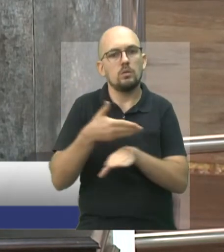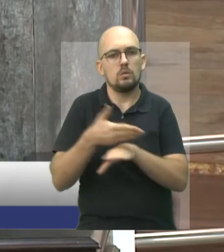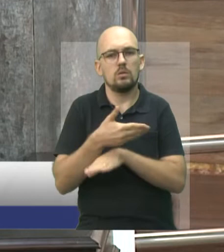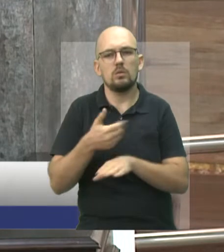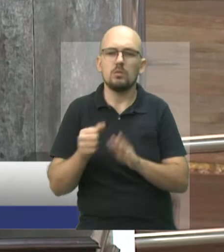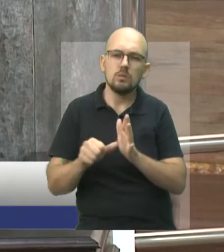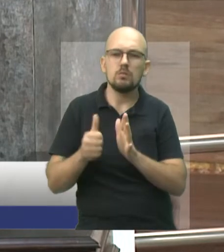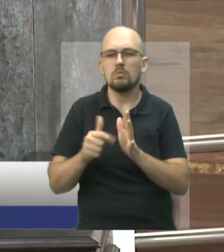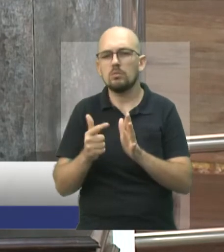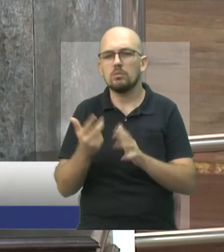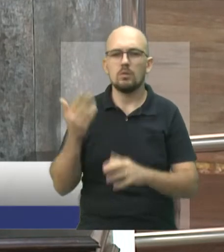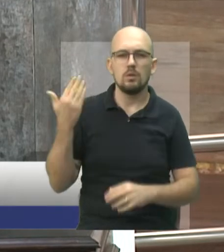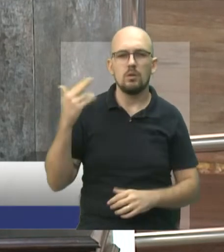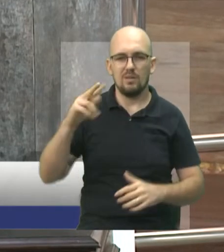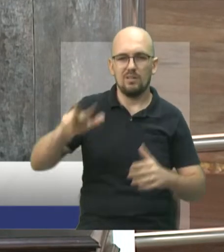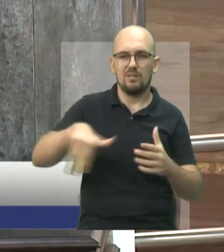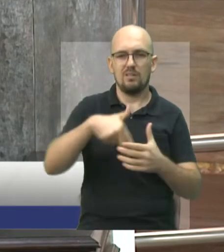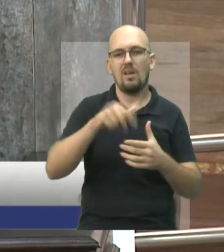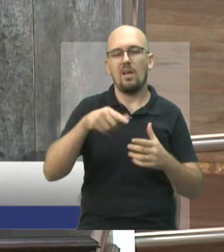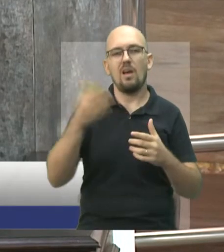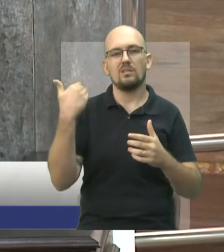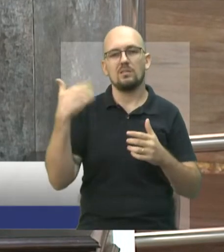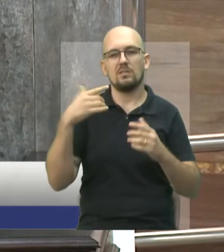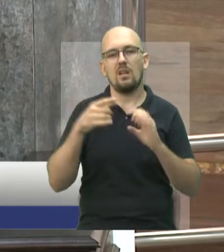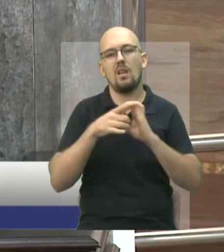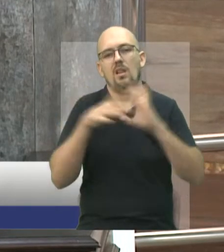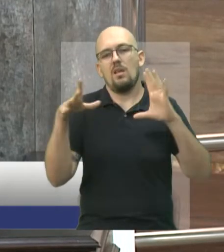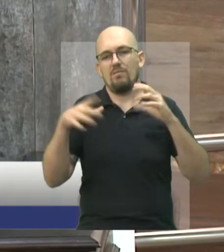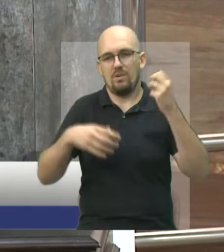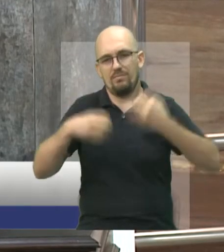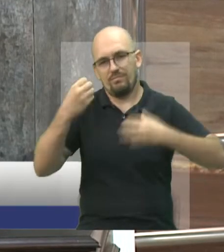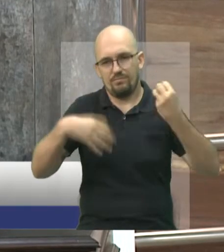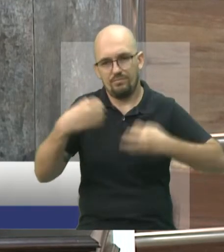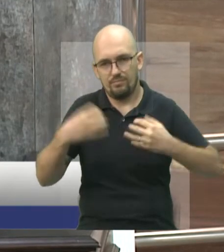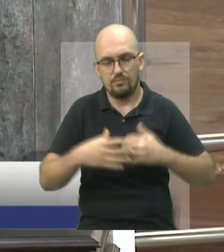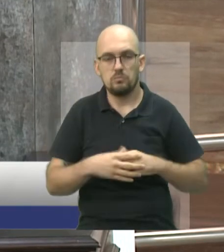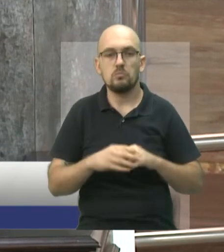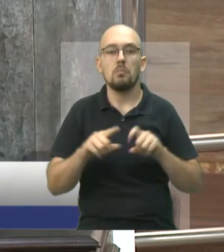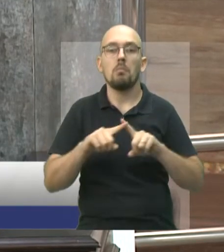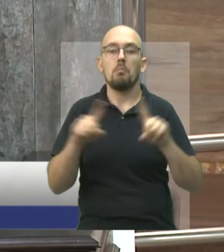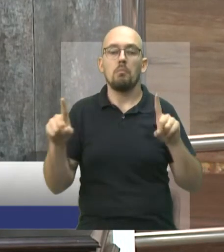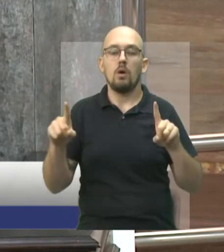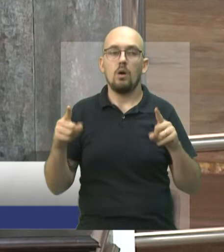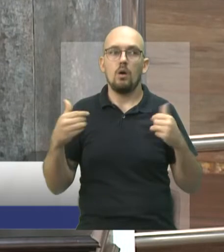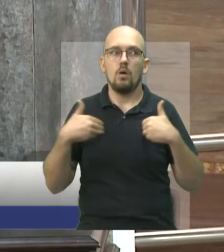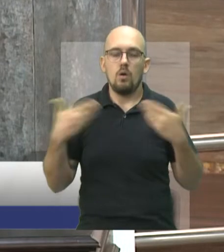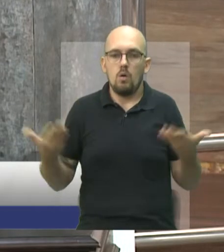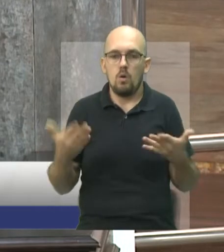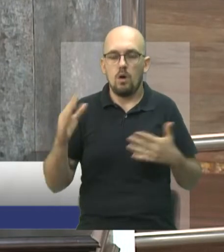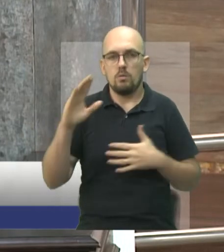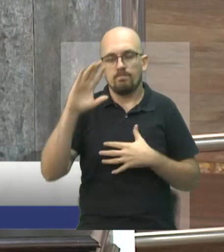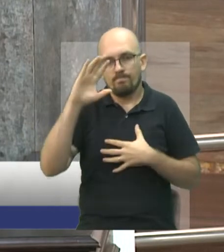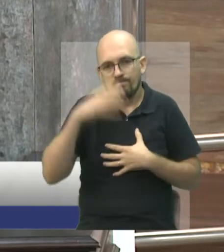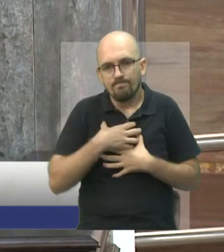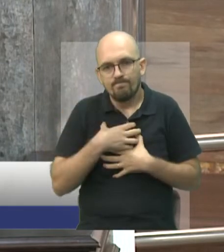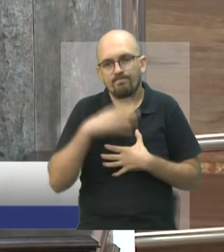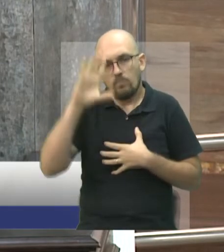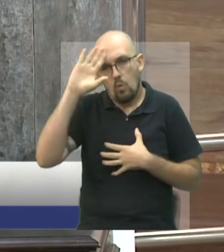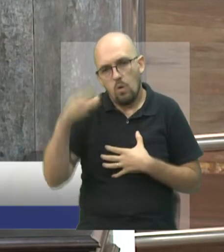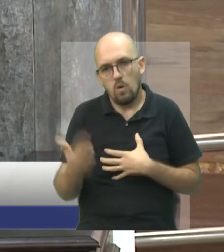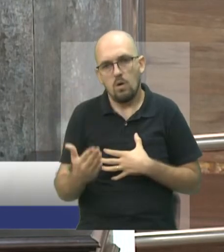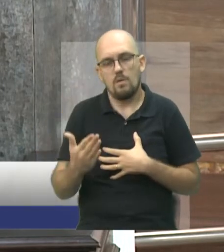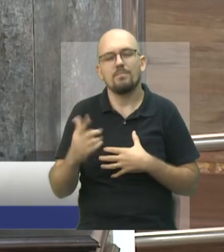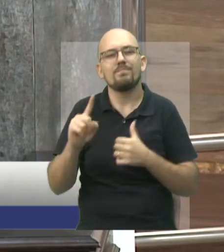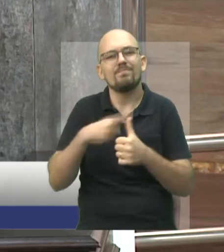algumas vezes, na palavra livre aí, mas eu me sinto honrado, né? Primeiramente, eu quero agradecer a